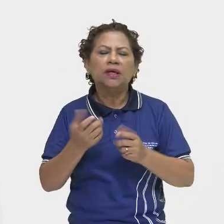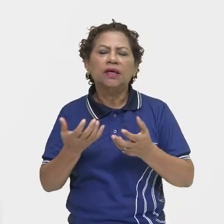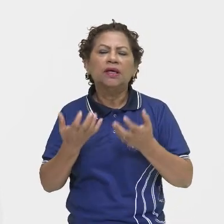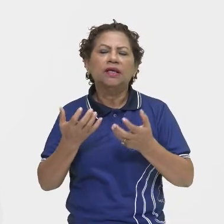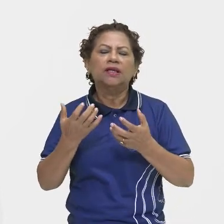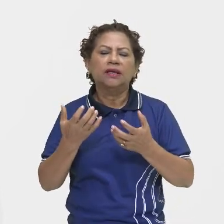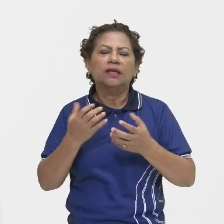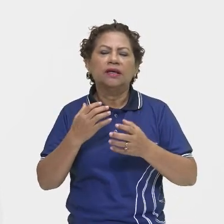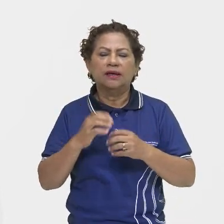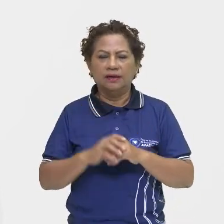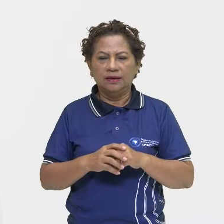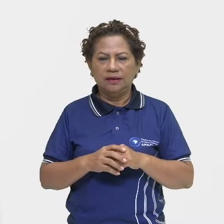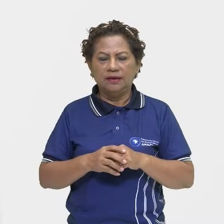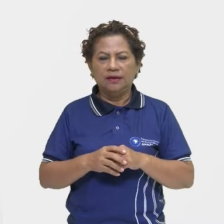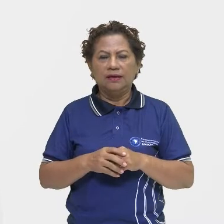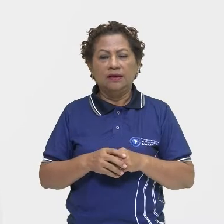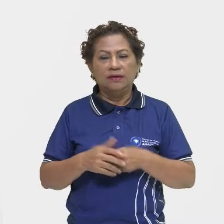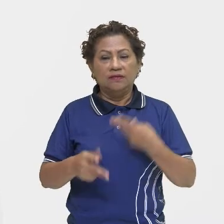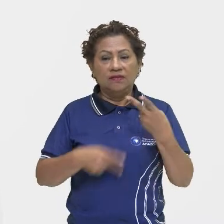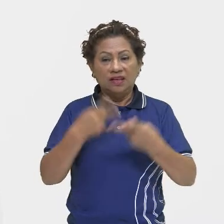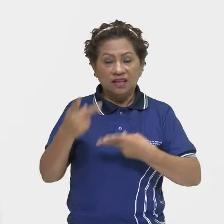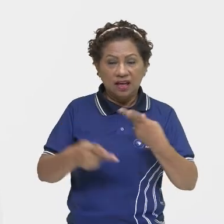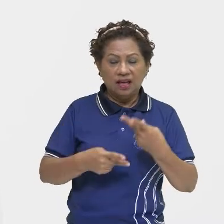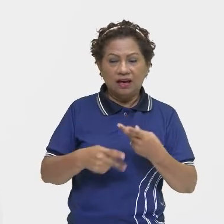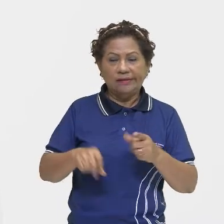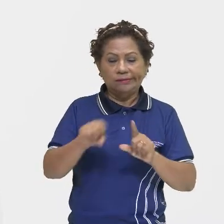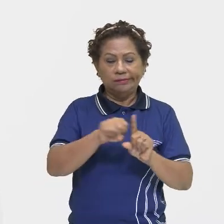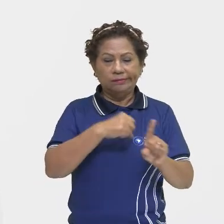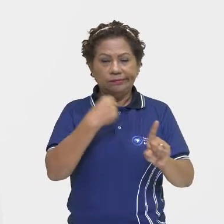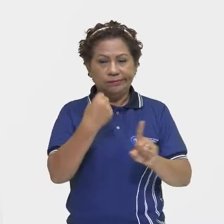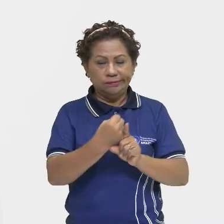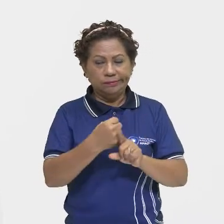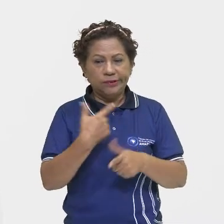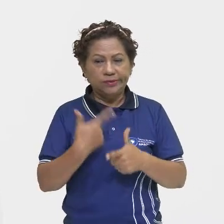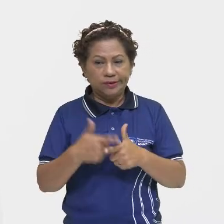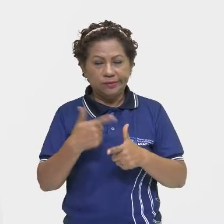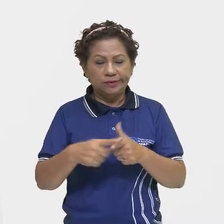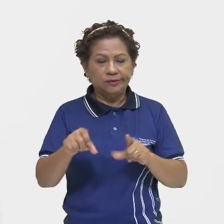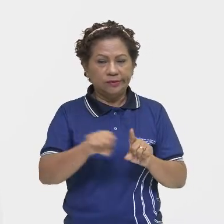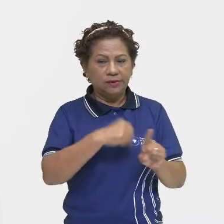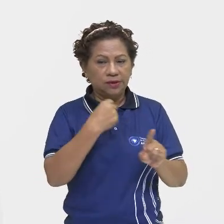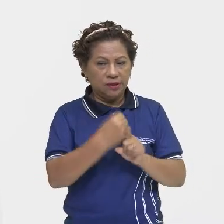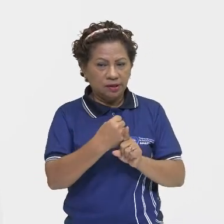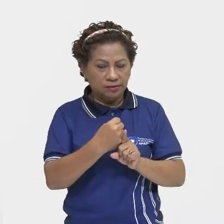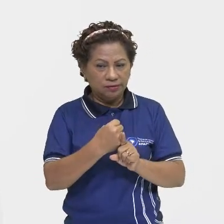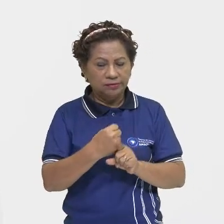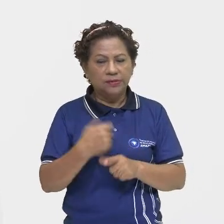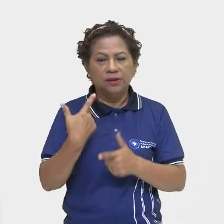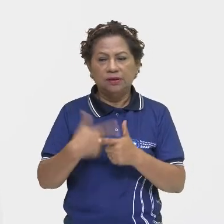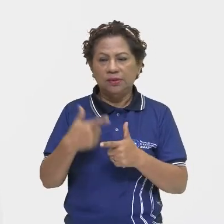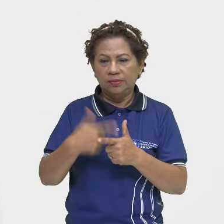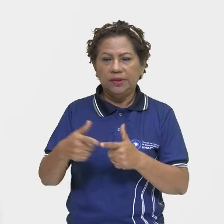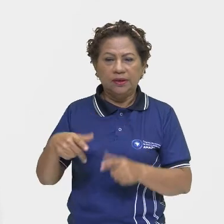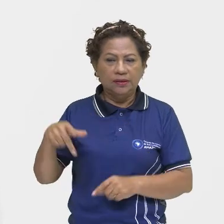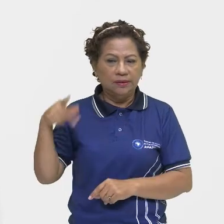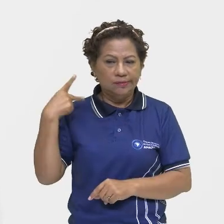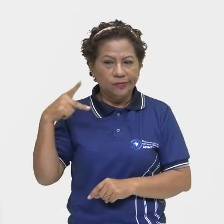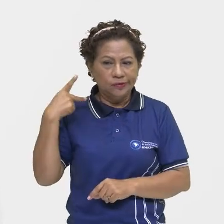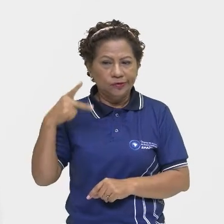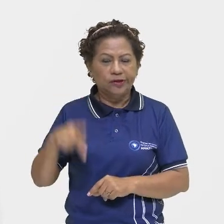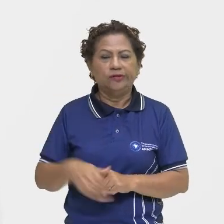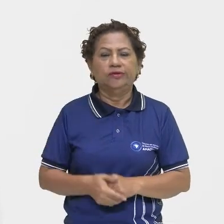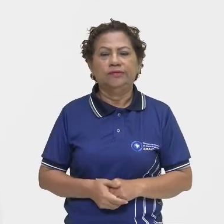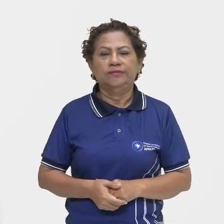obras a crítica social e política. Então, a gente não precisa, por exemplo, da pichação